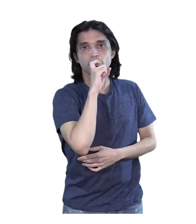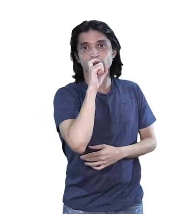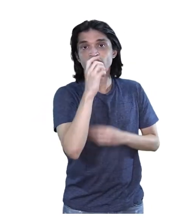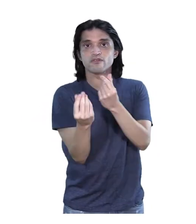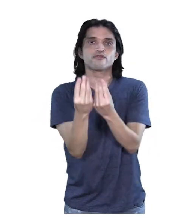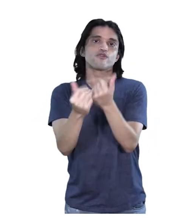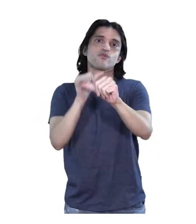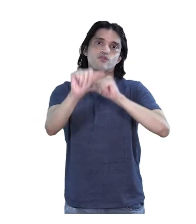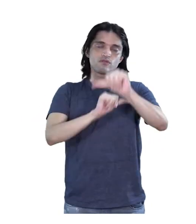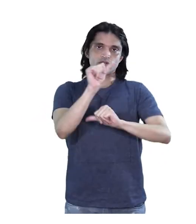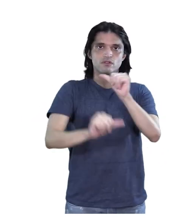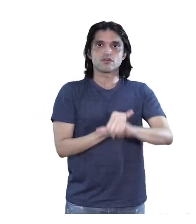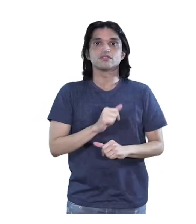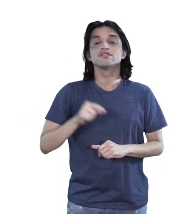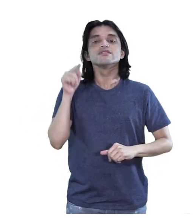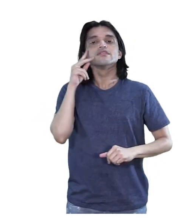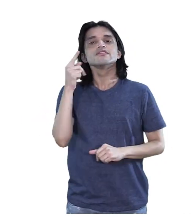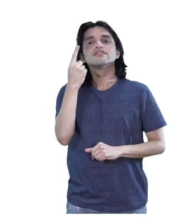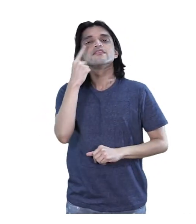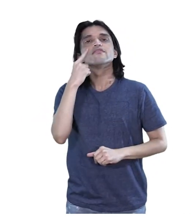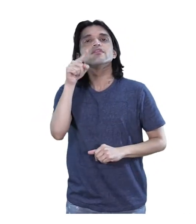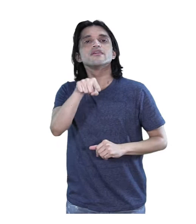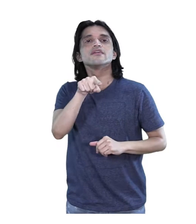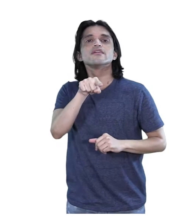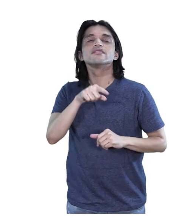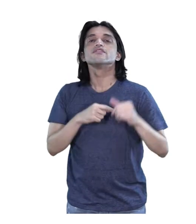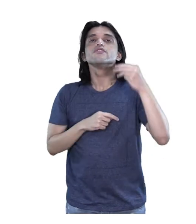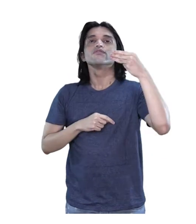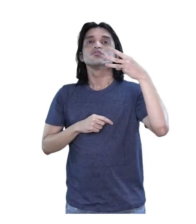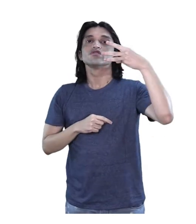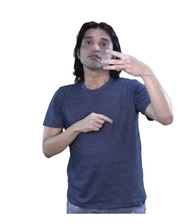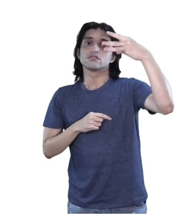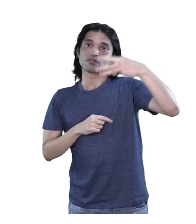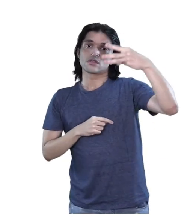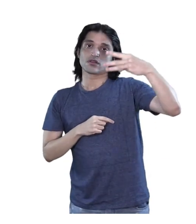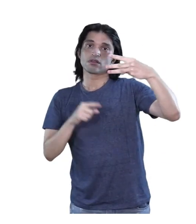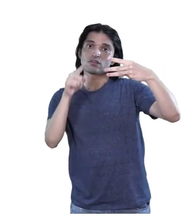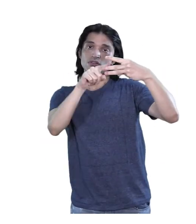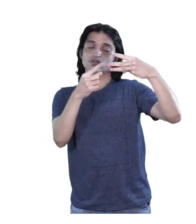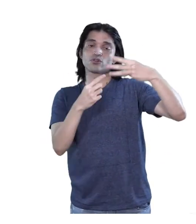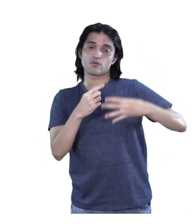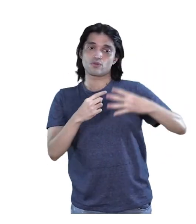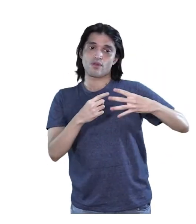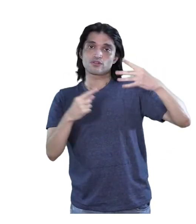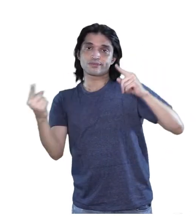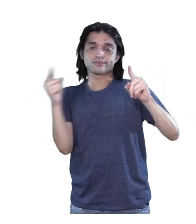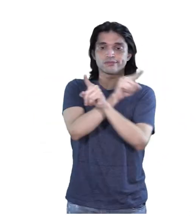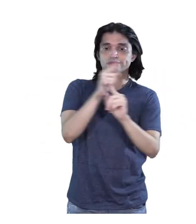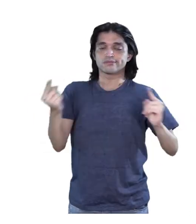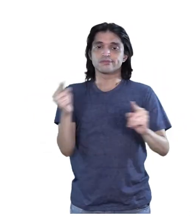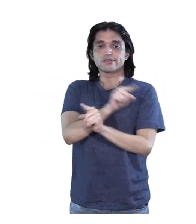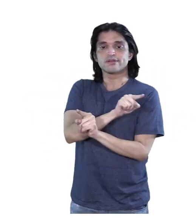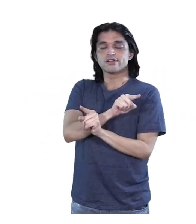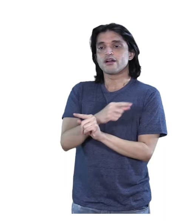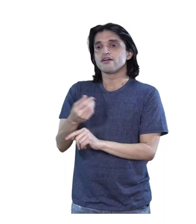quarto versos, o jogo de opostos, a contradição, incêndio, que seria fogo, versus mares, água, fogo